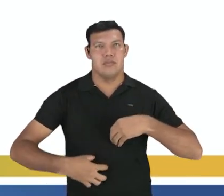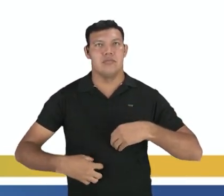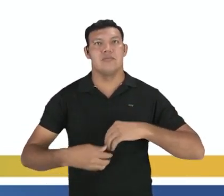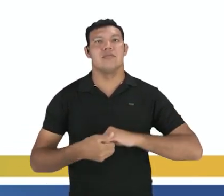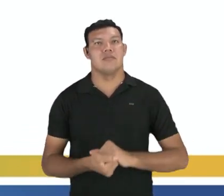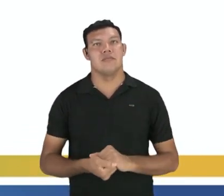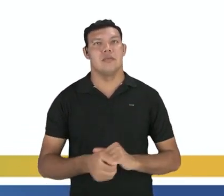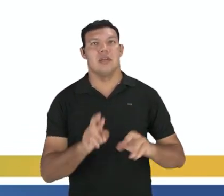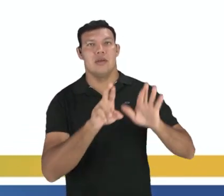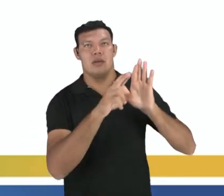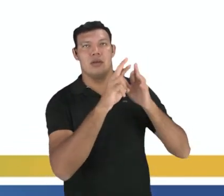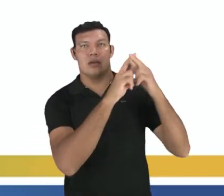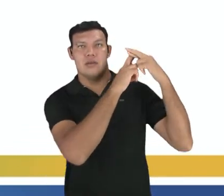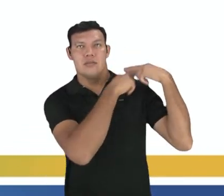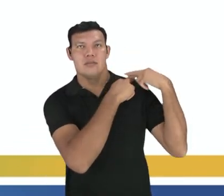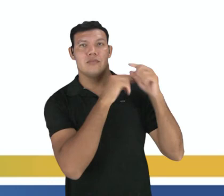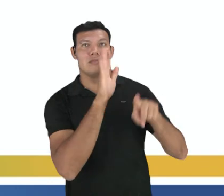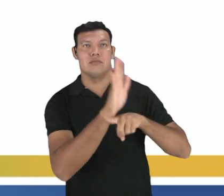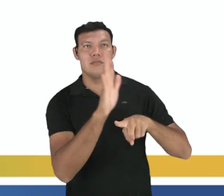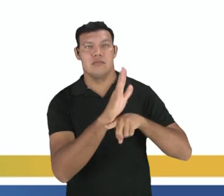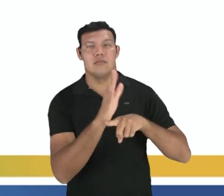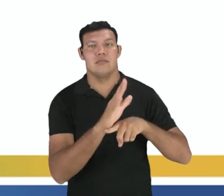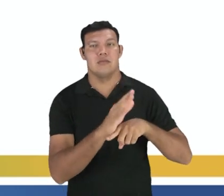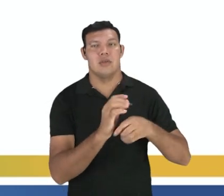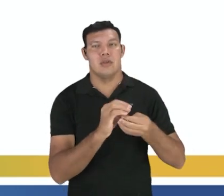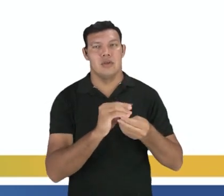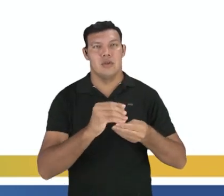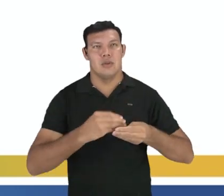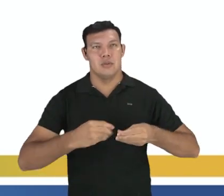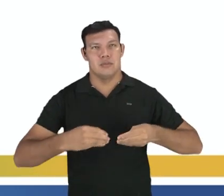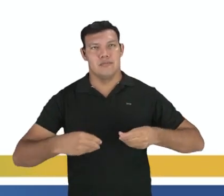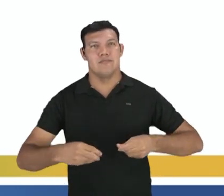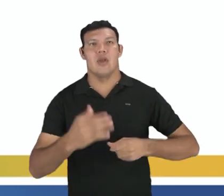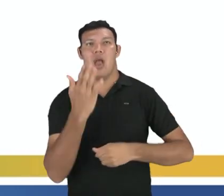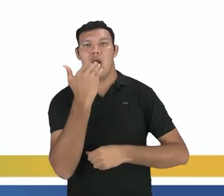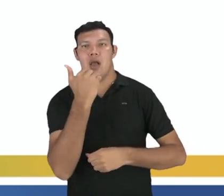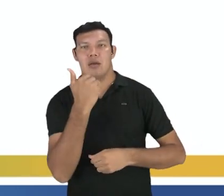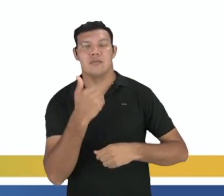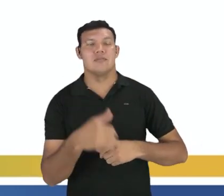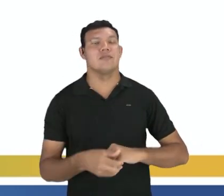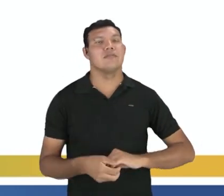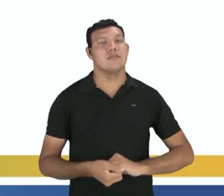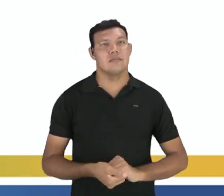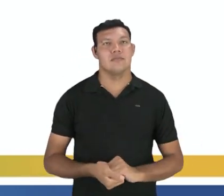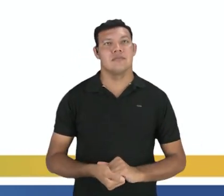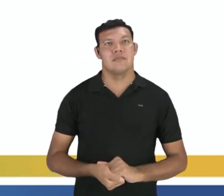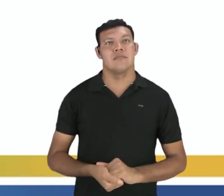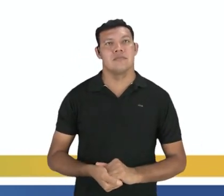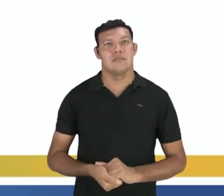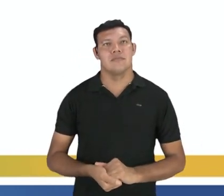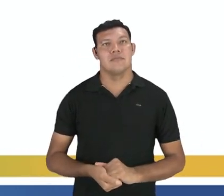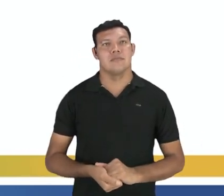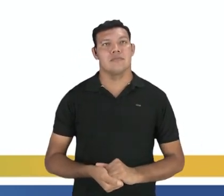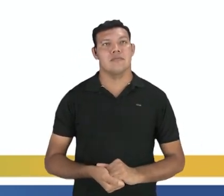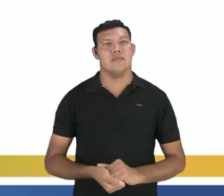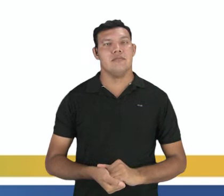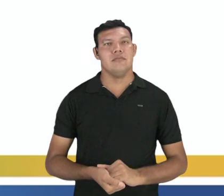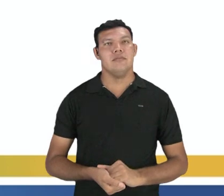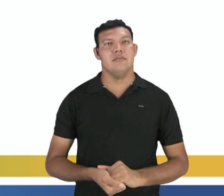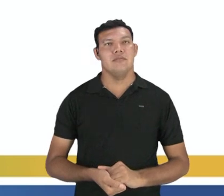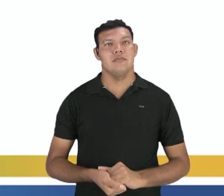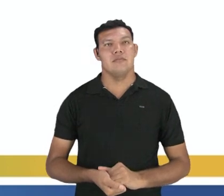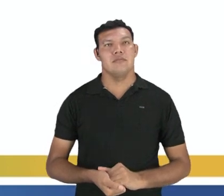ingerimos, ok? Então, os antiácidos que a gente utiliza para combater a azia, elas